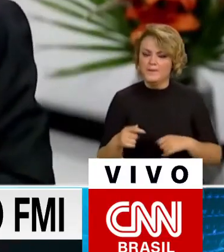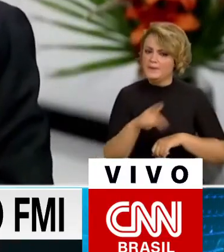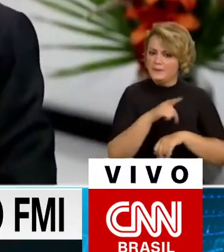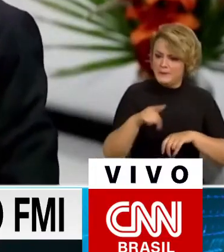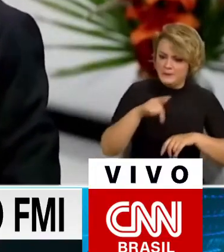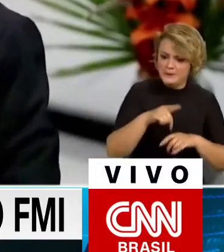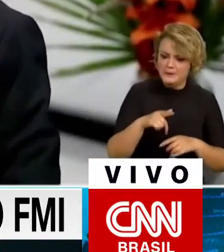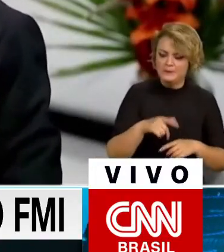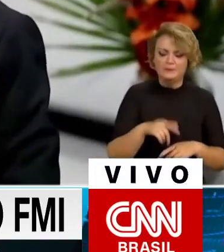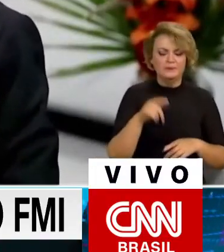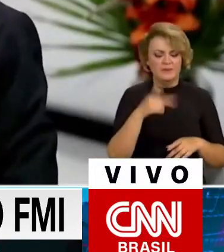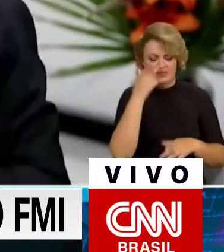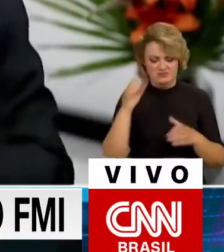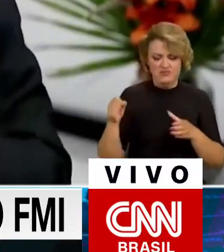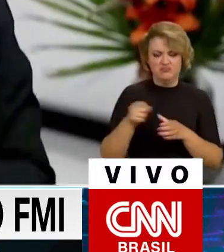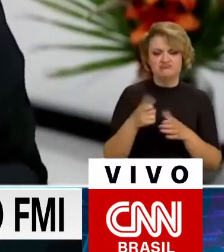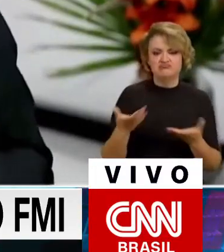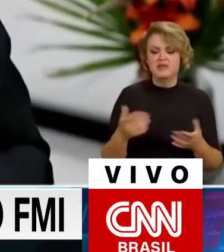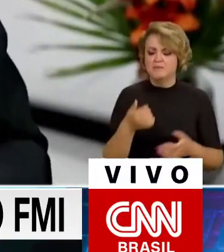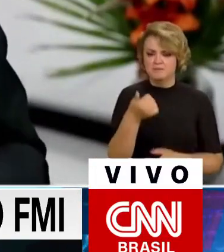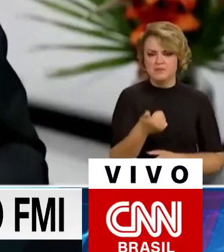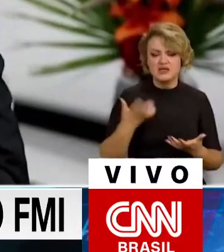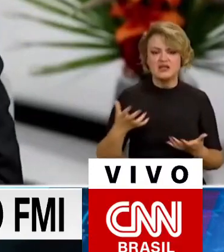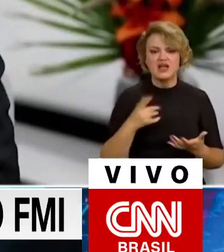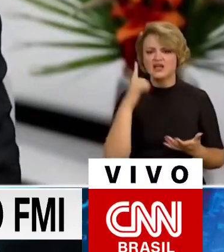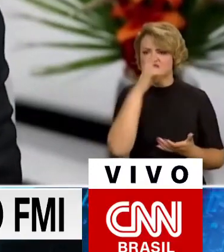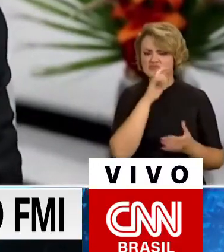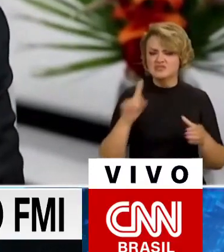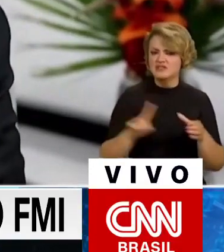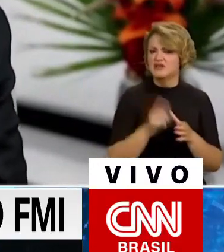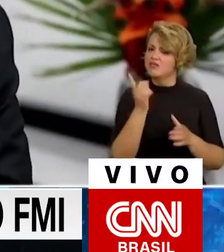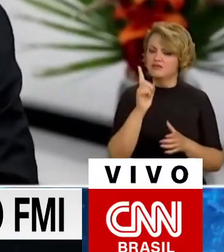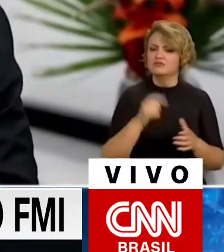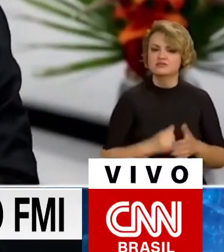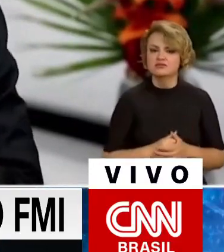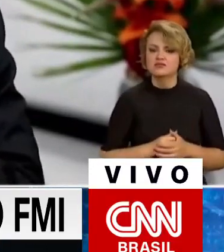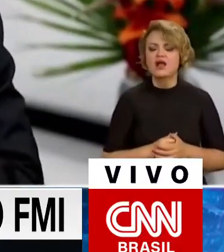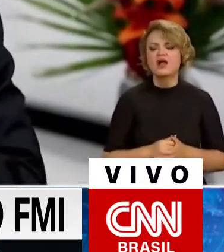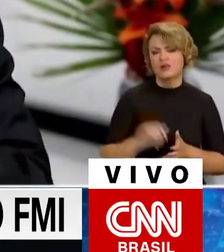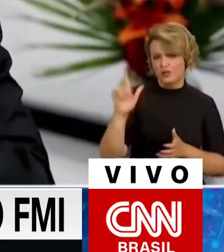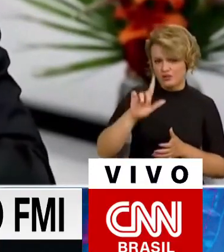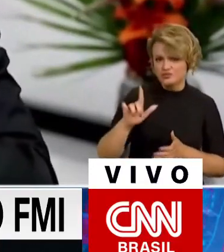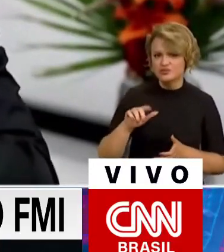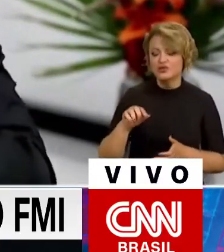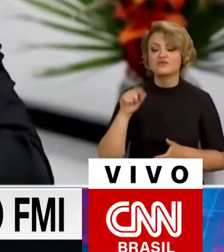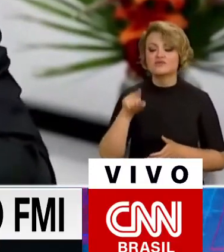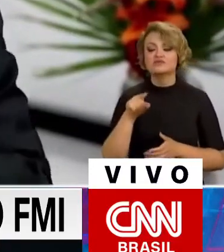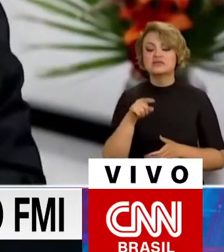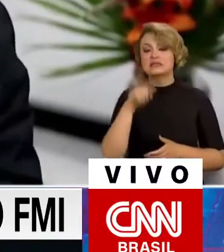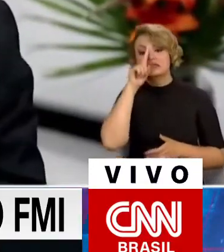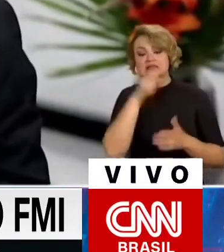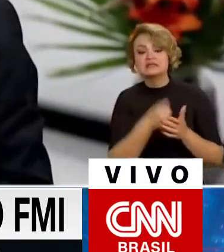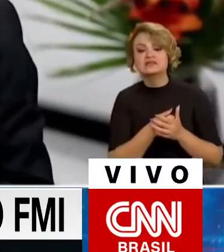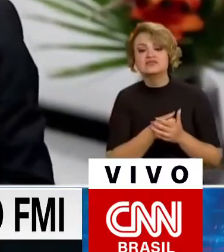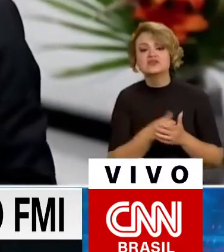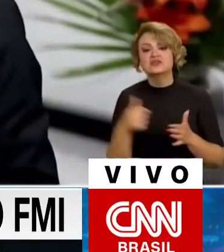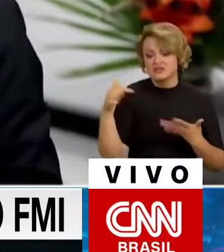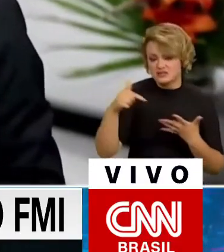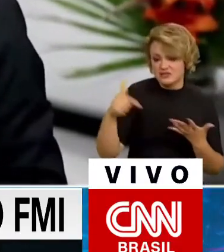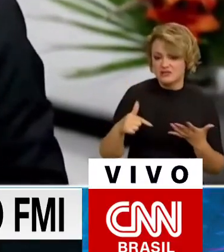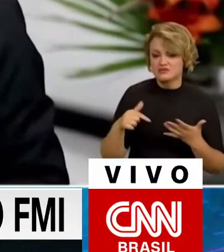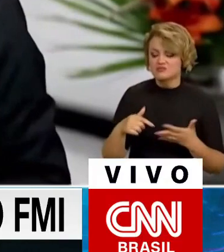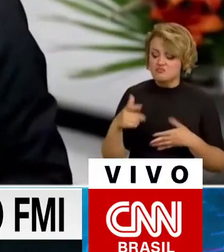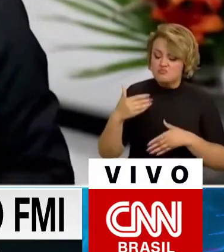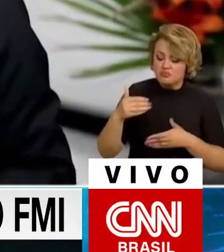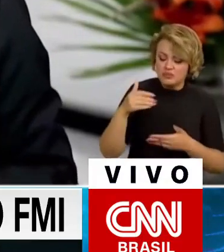vai conseguir mais uma tranche de uma ajuda ali. Ele renegociou algumas das condições de garantias e teria espaço para conseguir